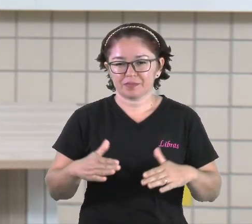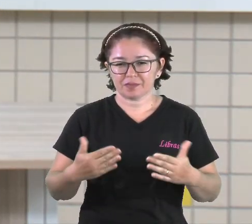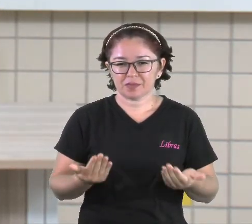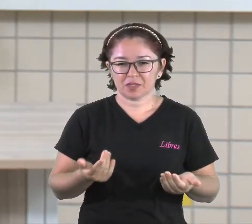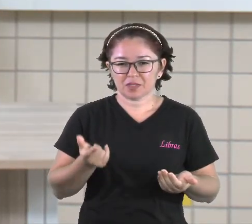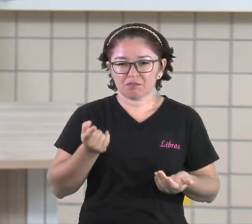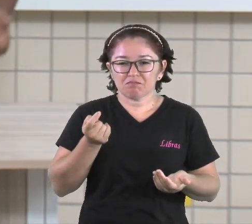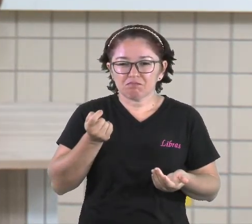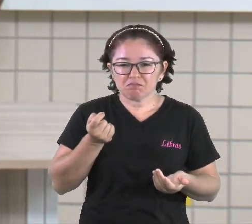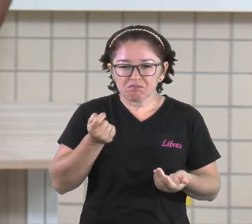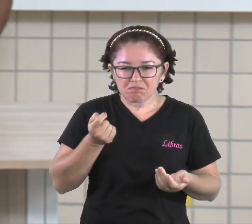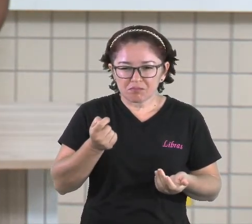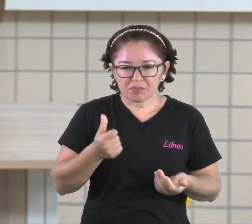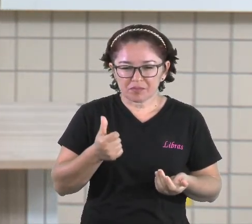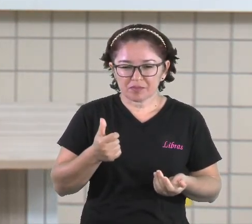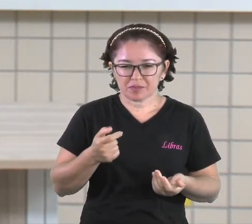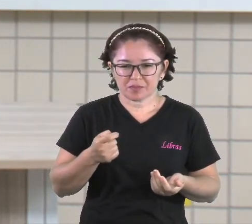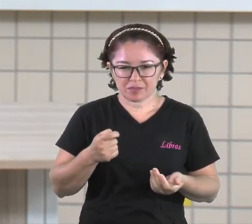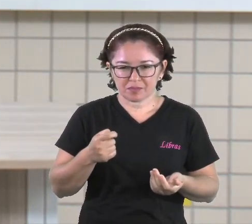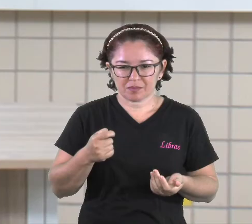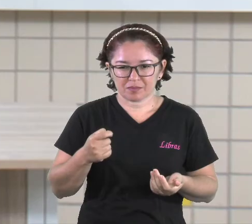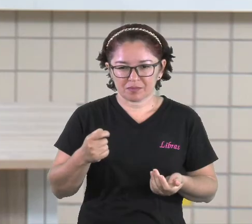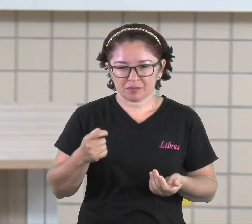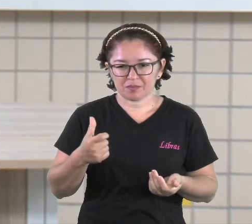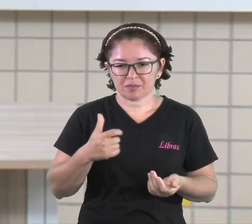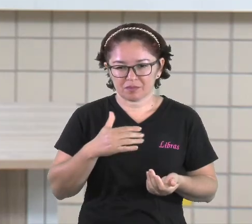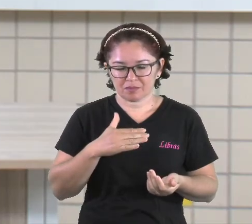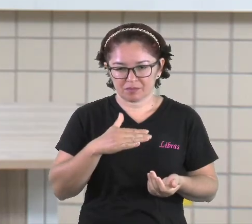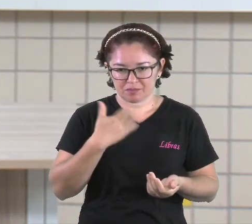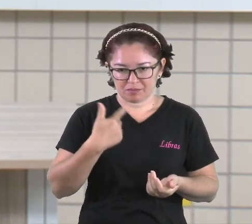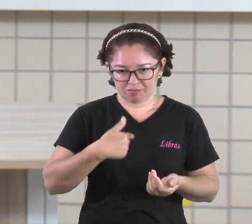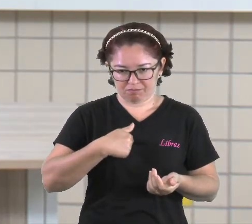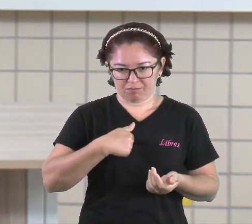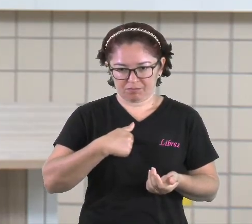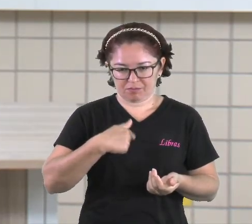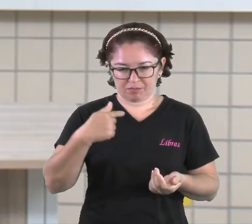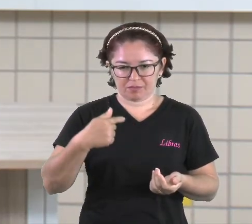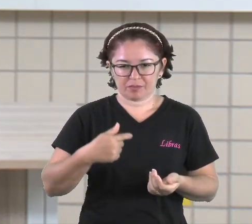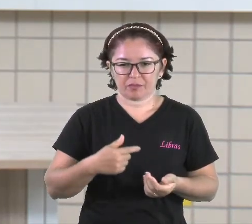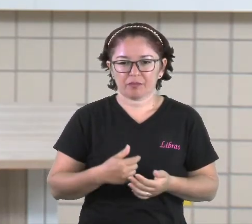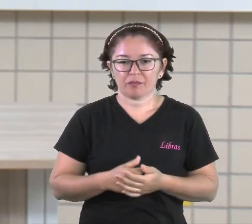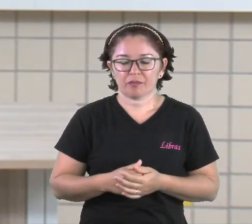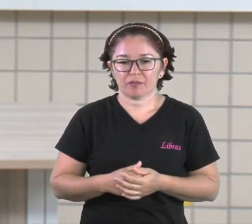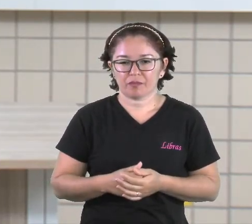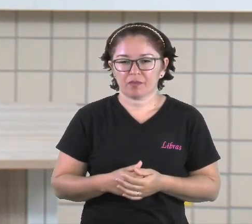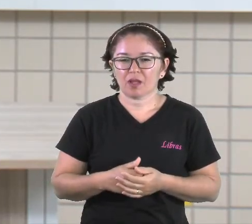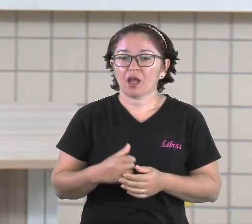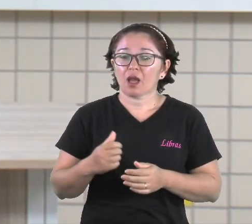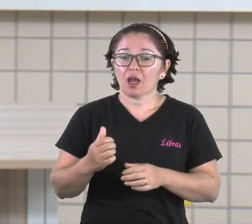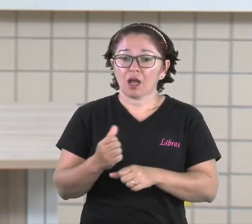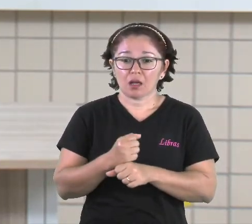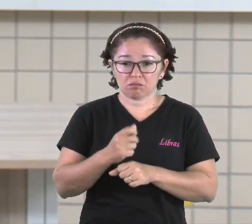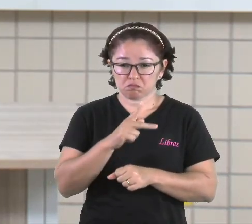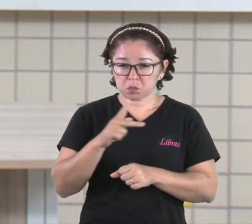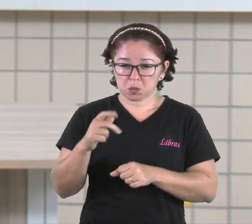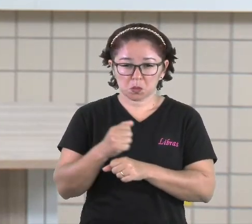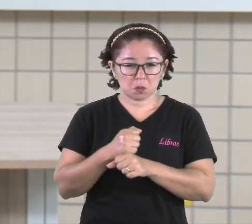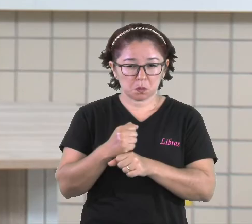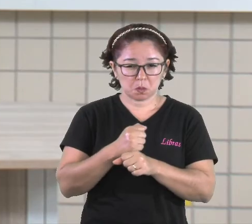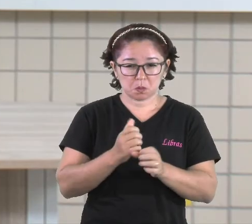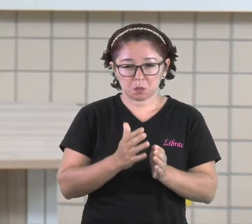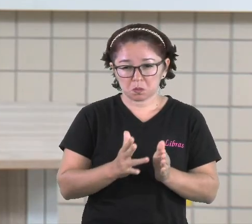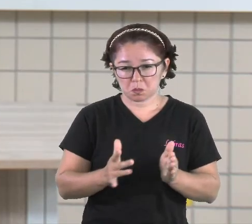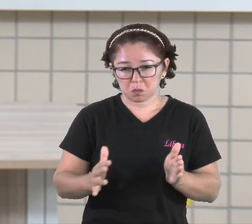pelas desavenças políticas que conquistou durante o período em que governou o Brasil, que foi um longo período, Getúlio